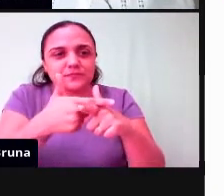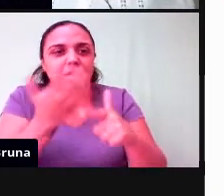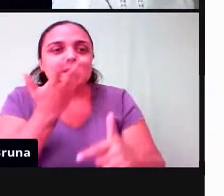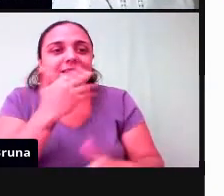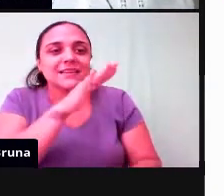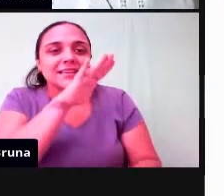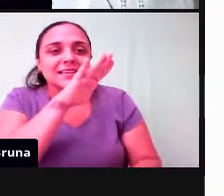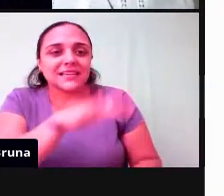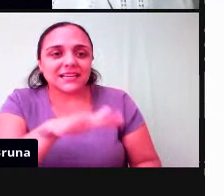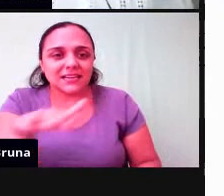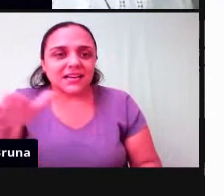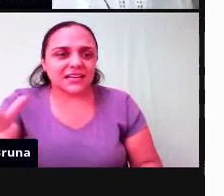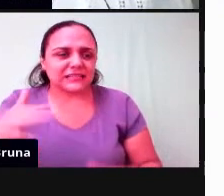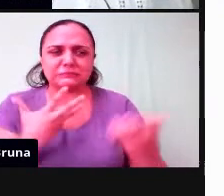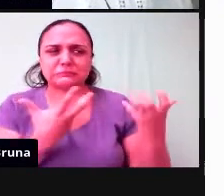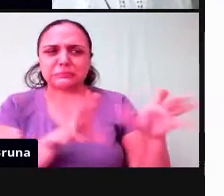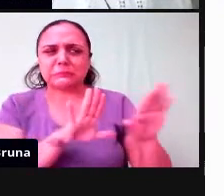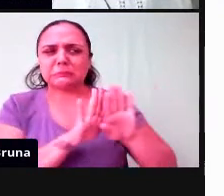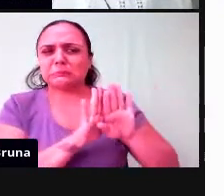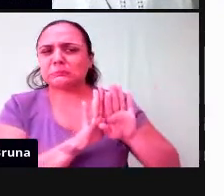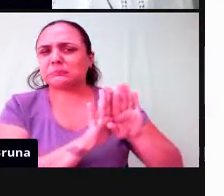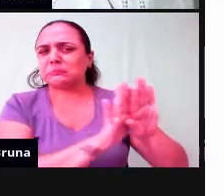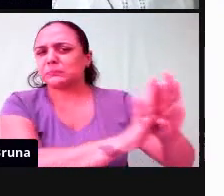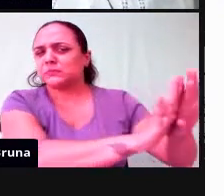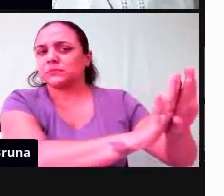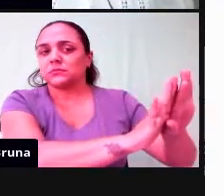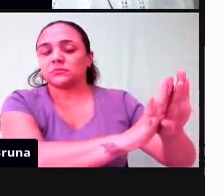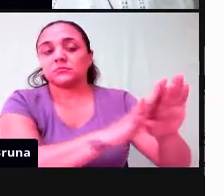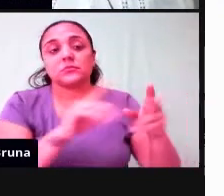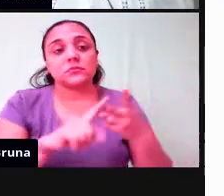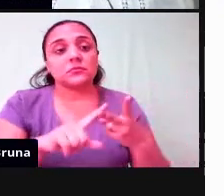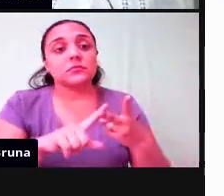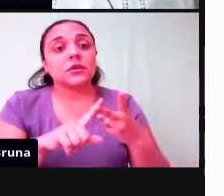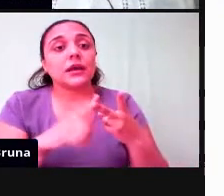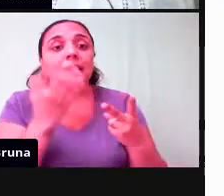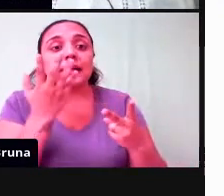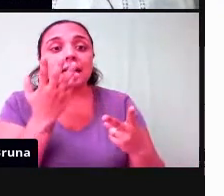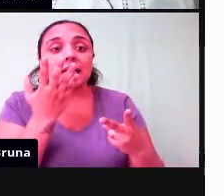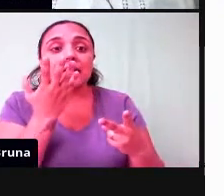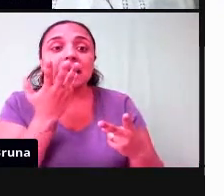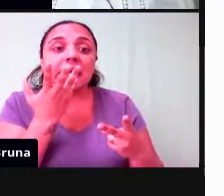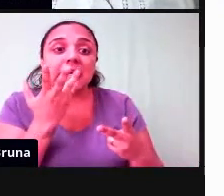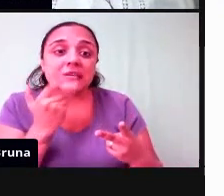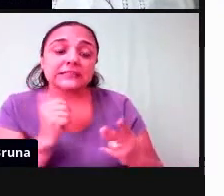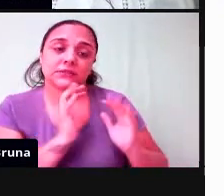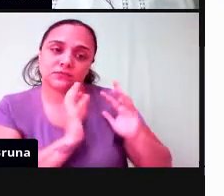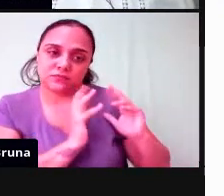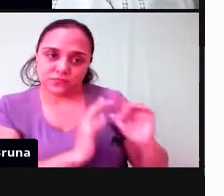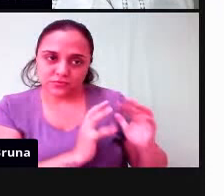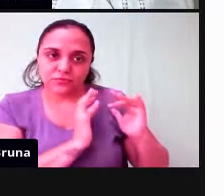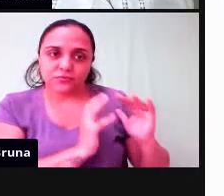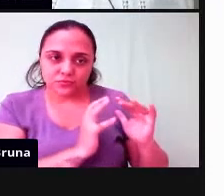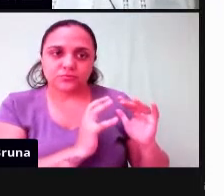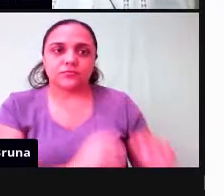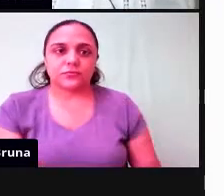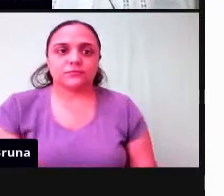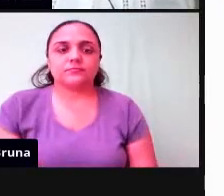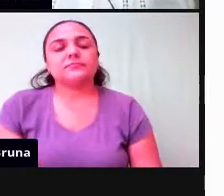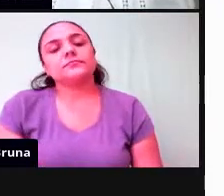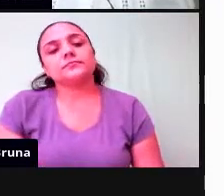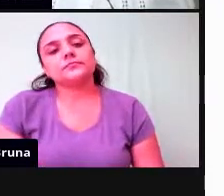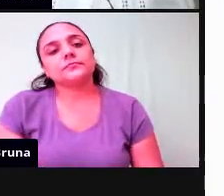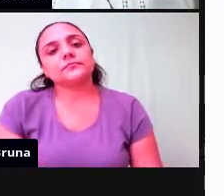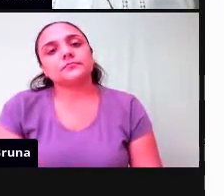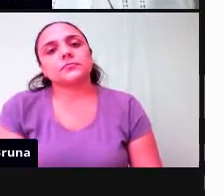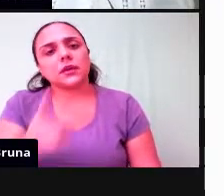crianças típicas, né, de desenvolvimento típico, e de crianças com atraso no desenvolvimento, com autismo. E